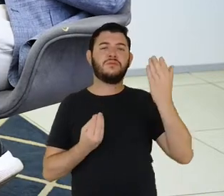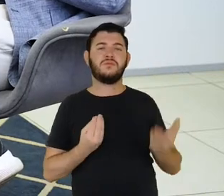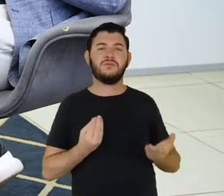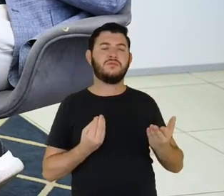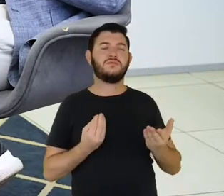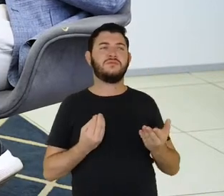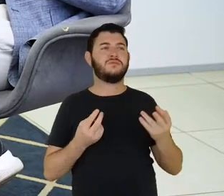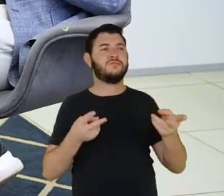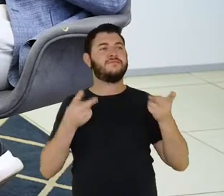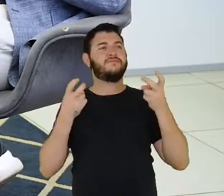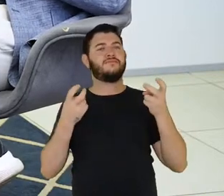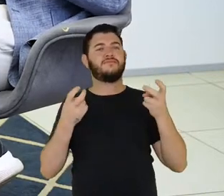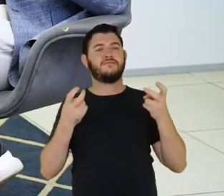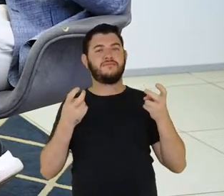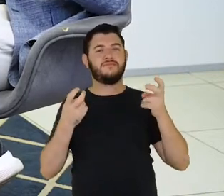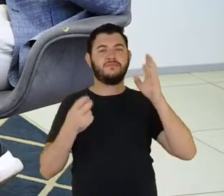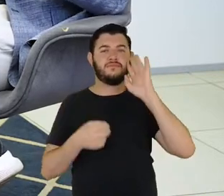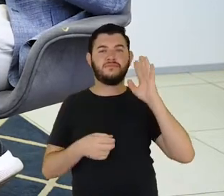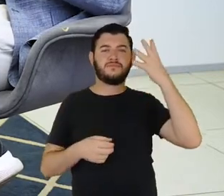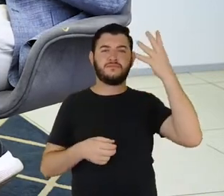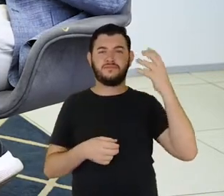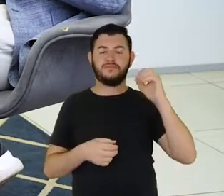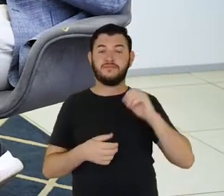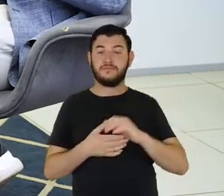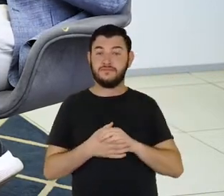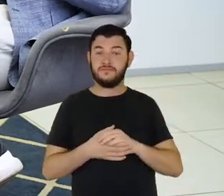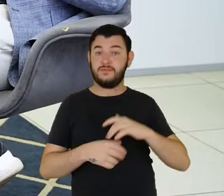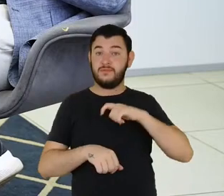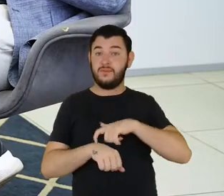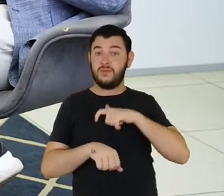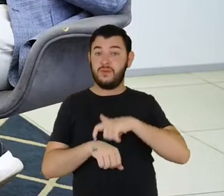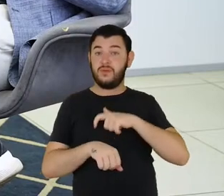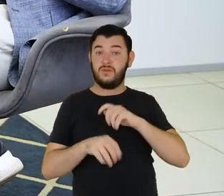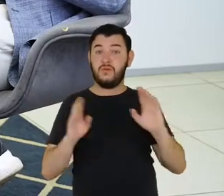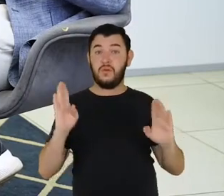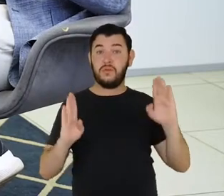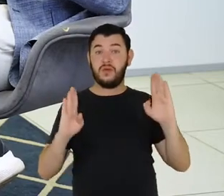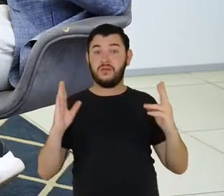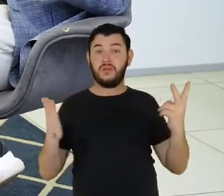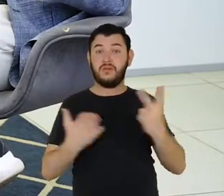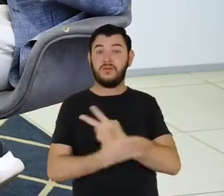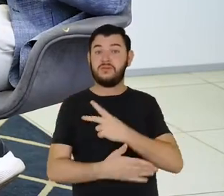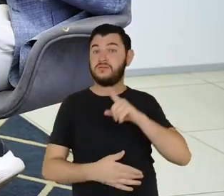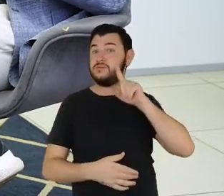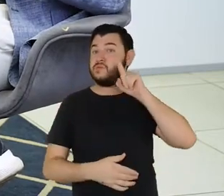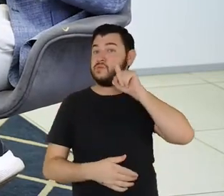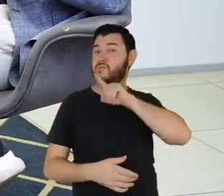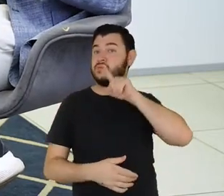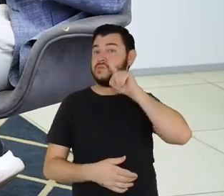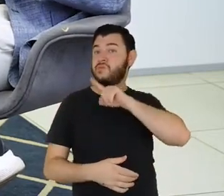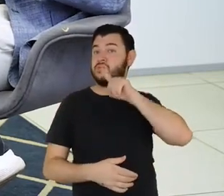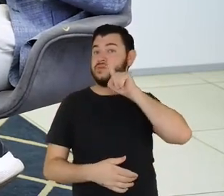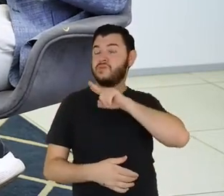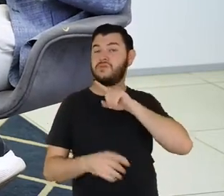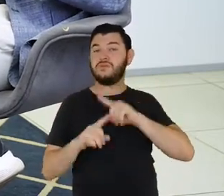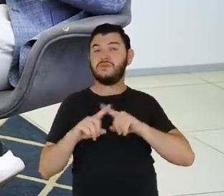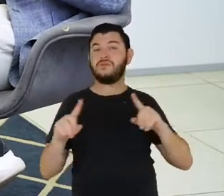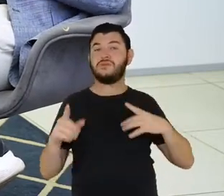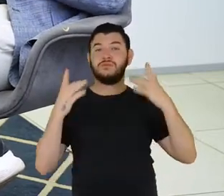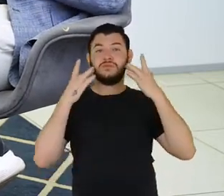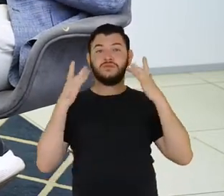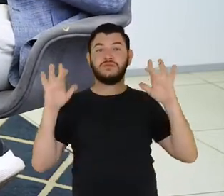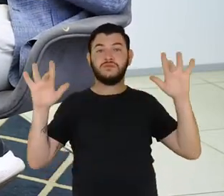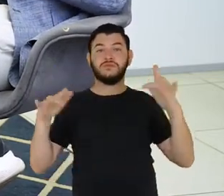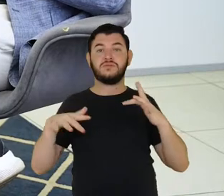nos Estados Unidos, né? Mas não sei se as redes sociais devem propagar isso para outros países, acredito que também deve chegar aqui no